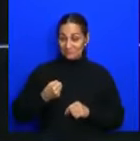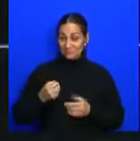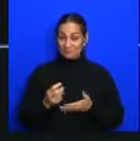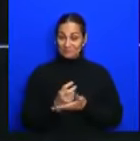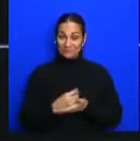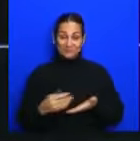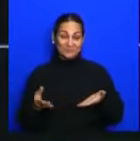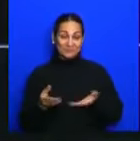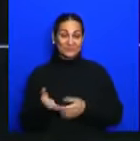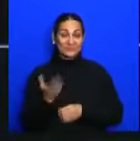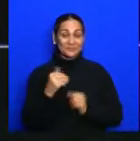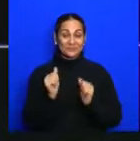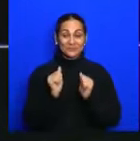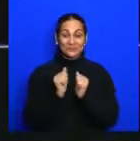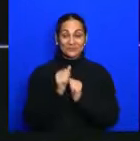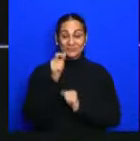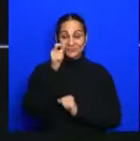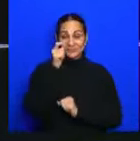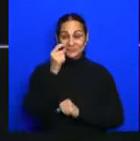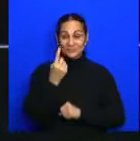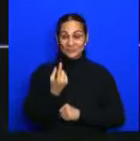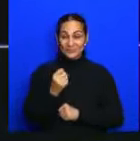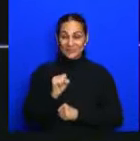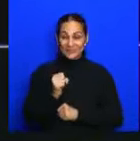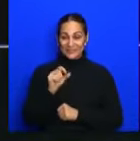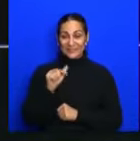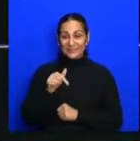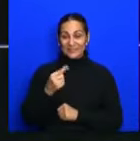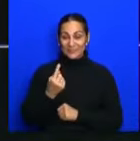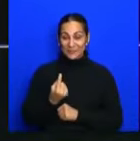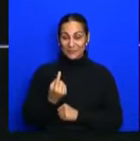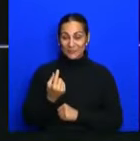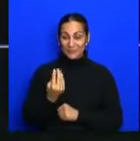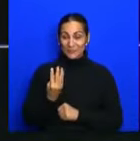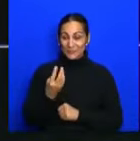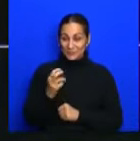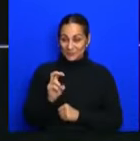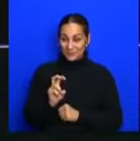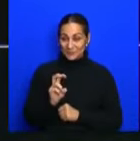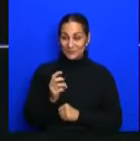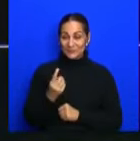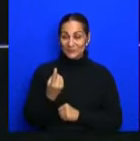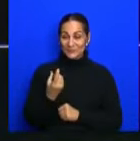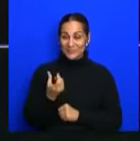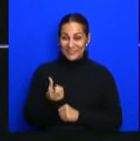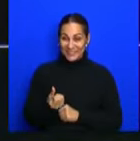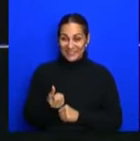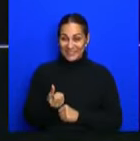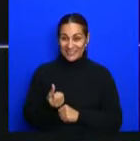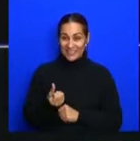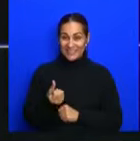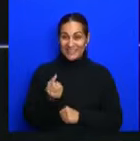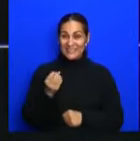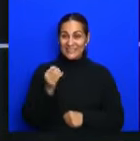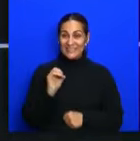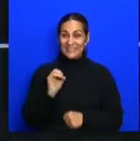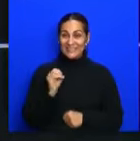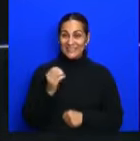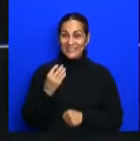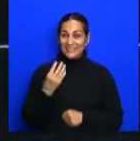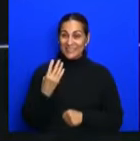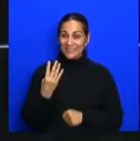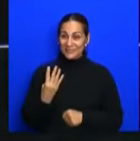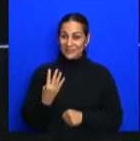de hoje. Vamos conferir. 18, 71, 45, 16